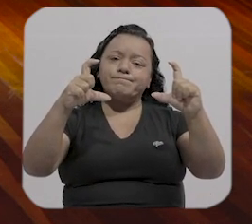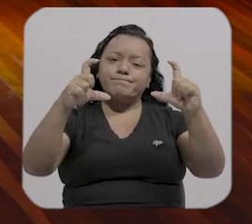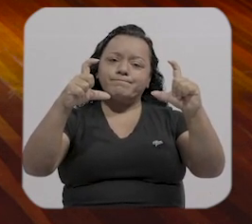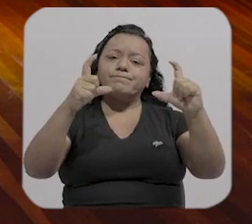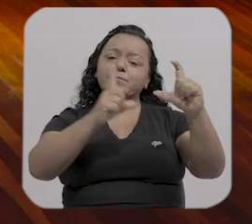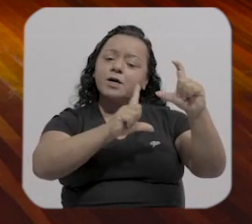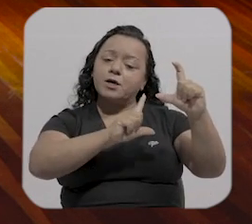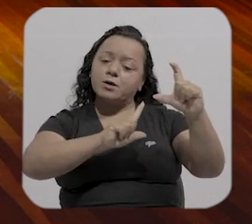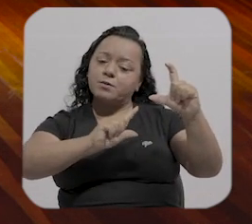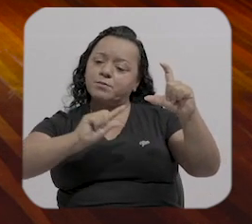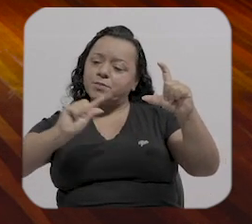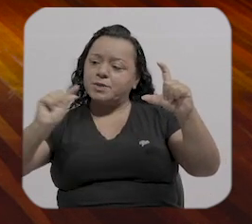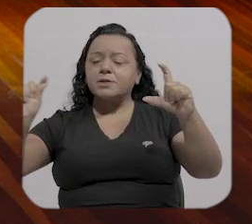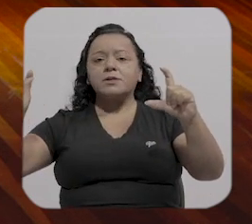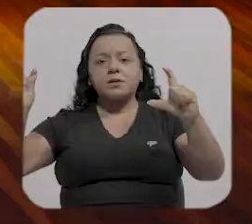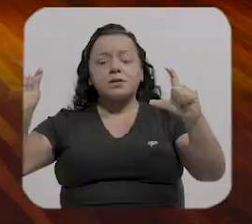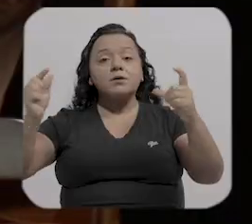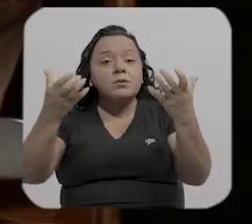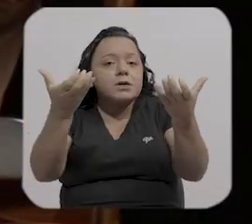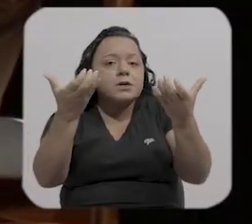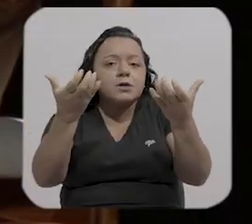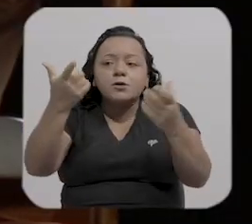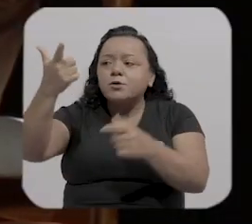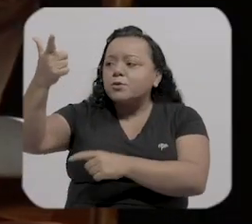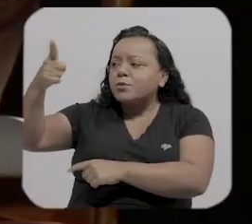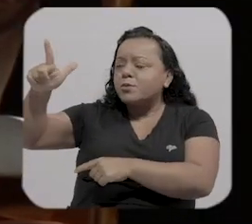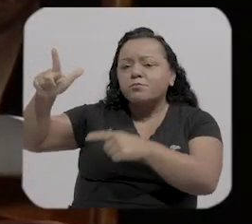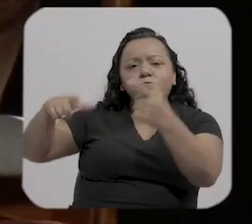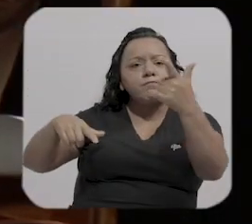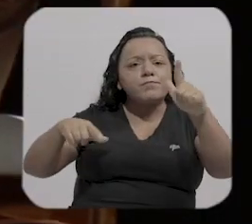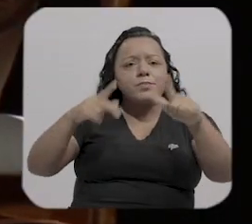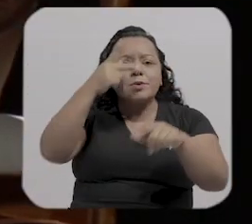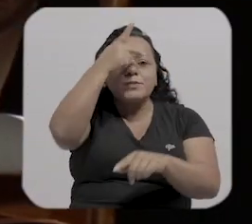quero passar, eu quero que outras pessoas vejam o que eu estou vendo.